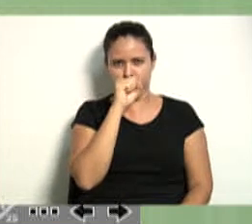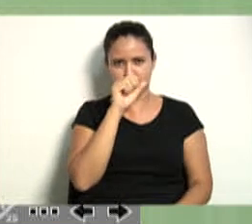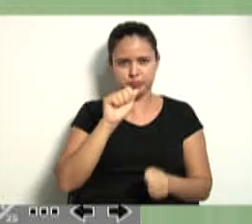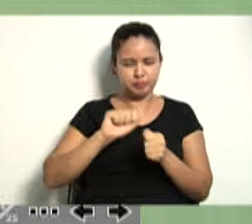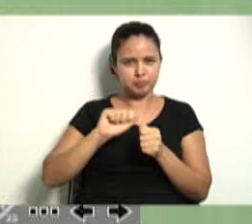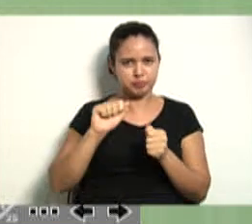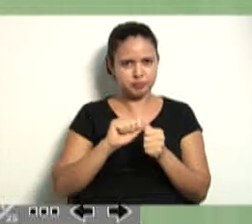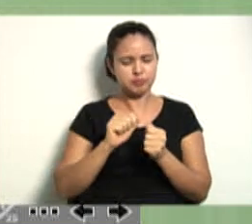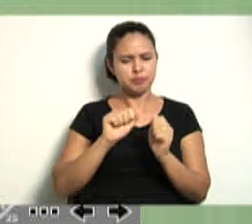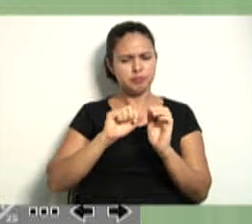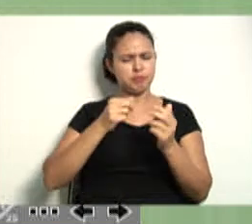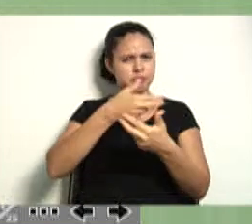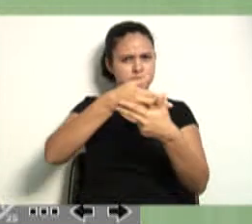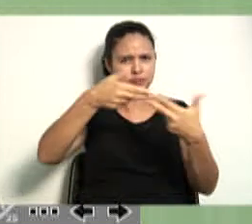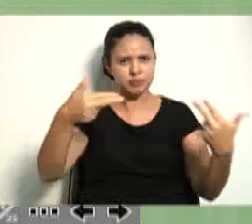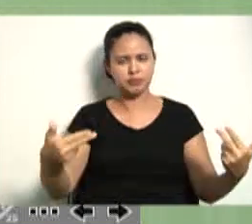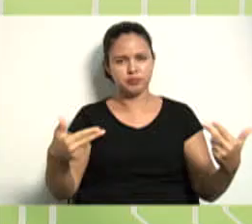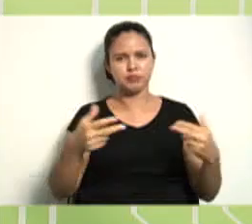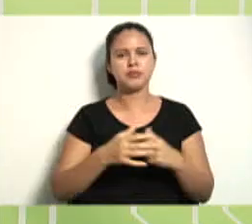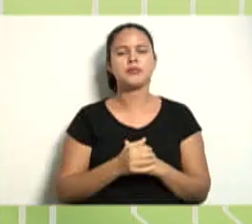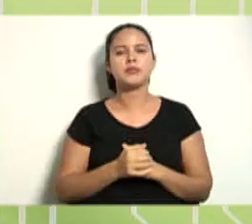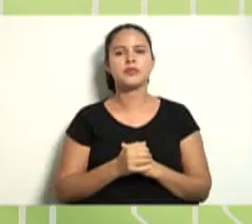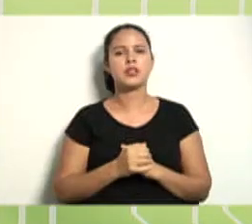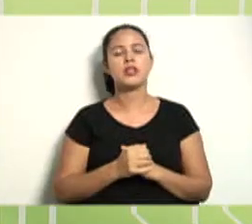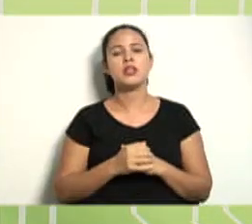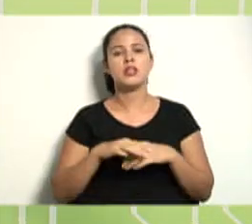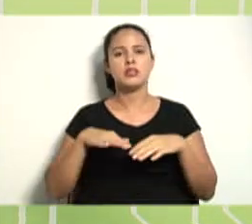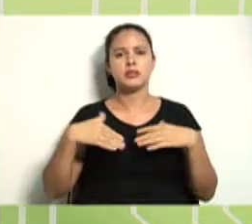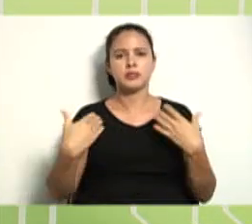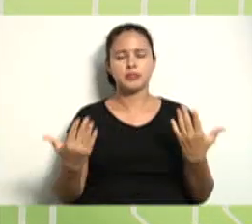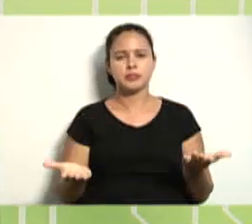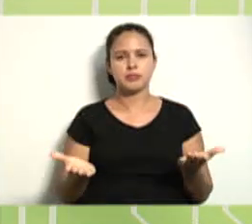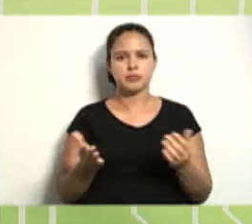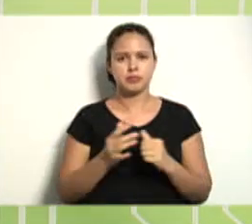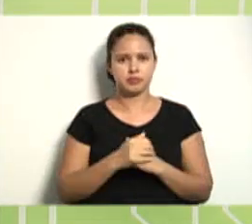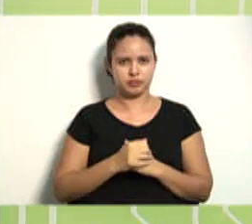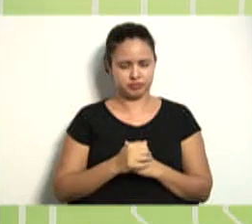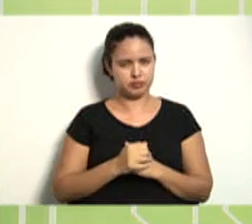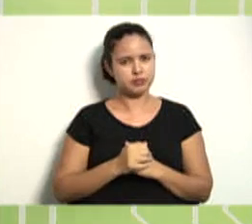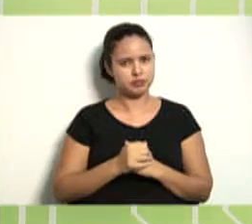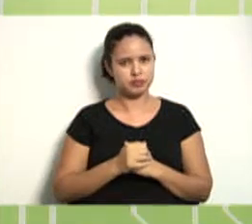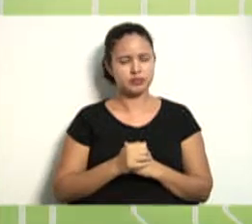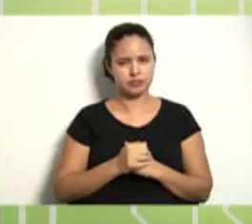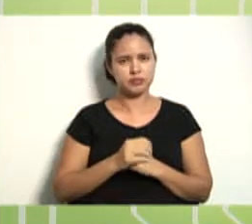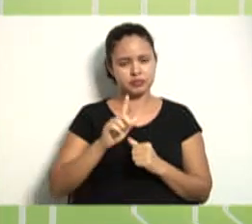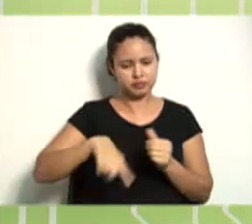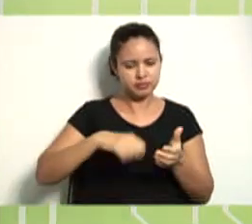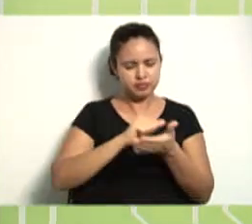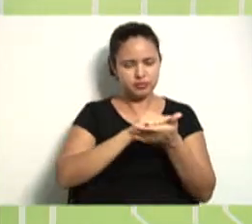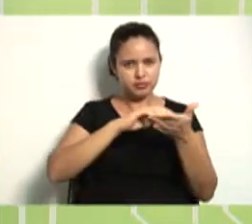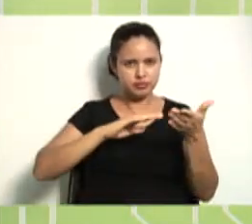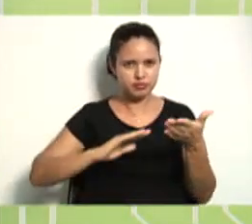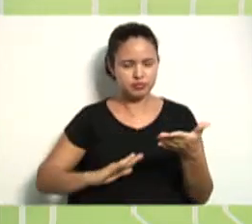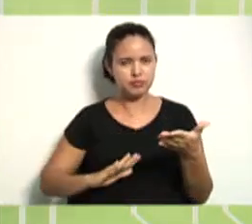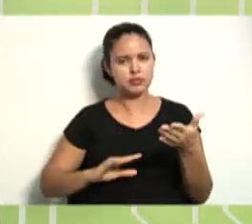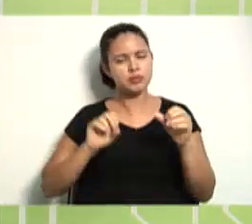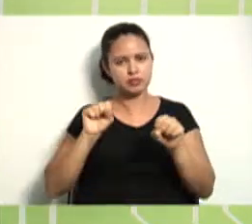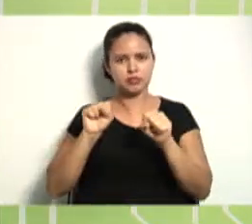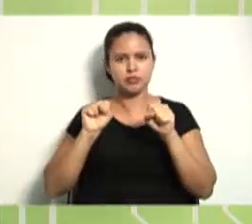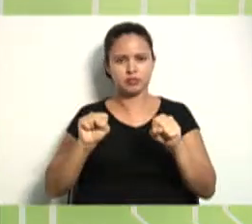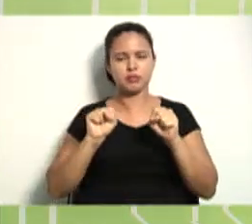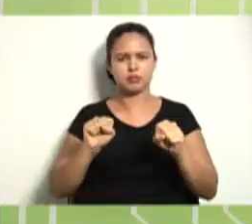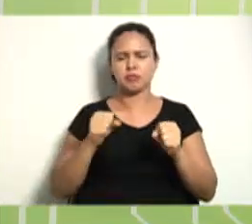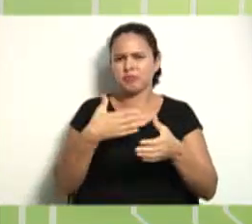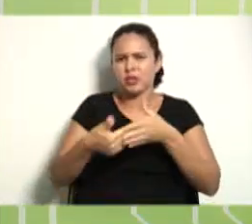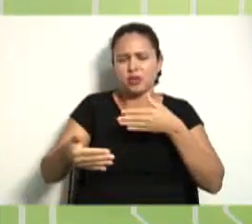realizar coisas. Volta aqui para mim. Então, por meio dessa atividade, que pode ser